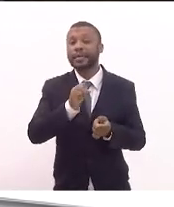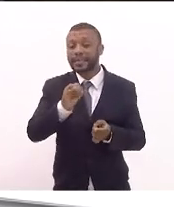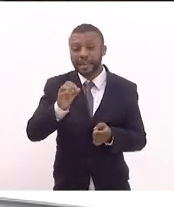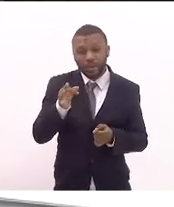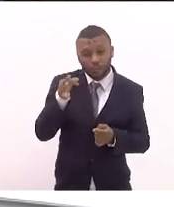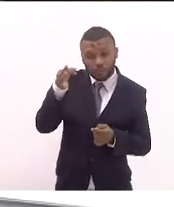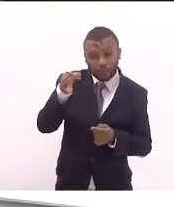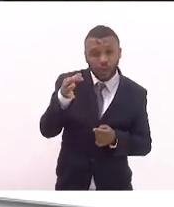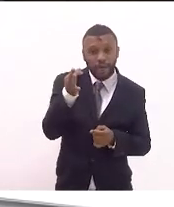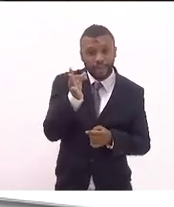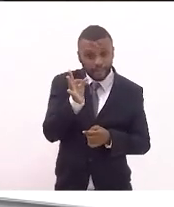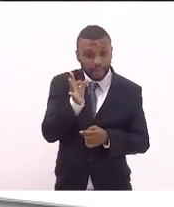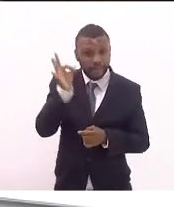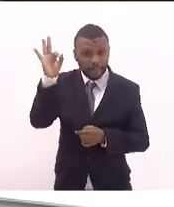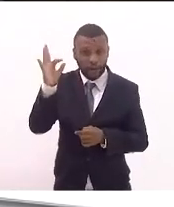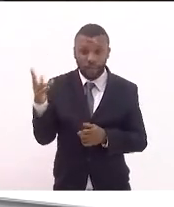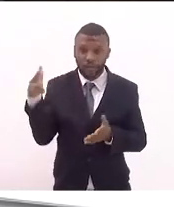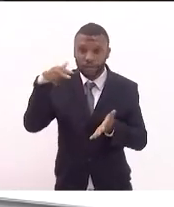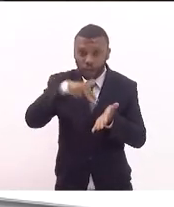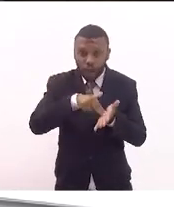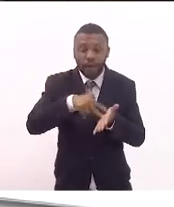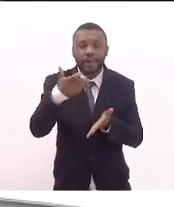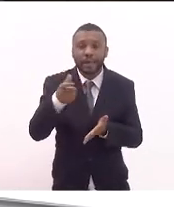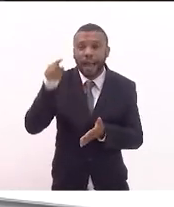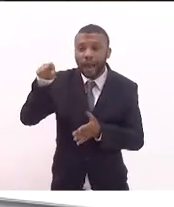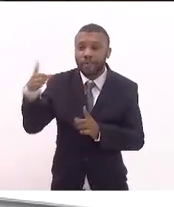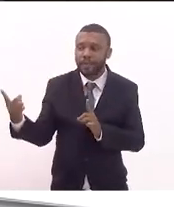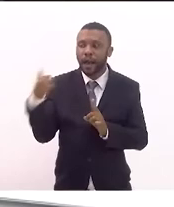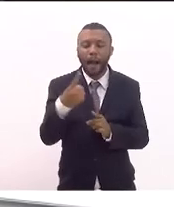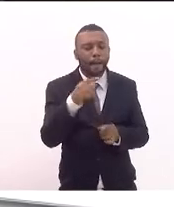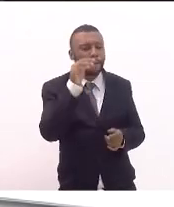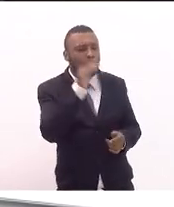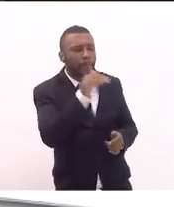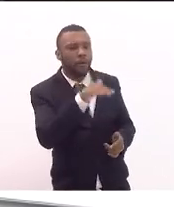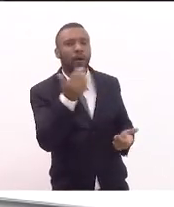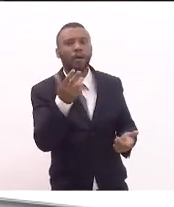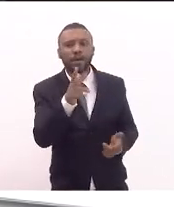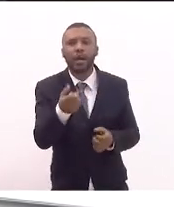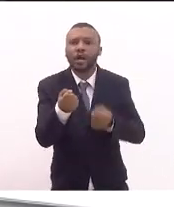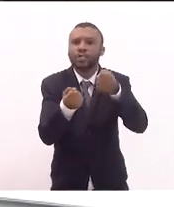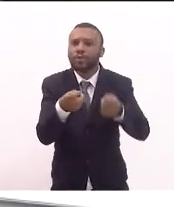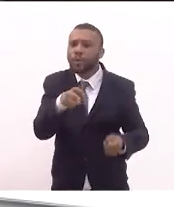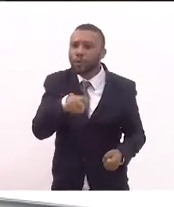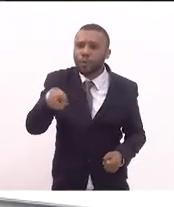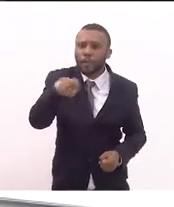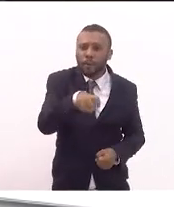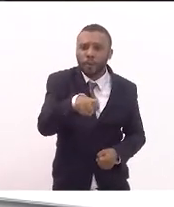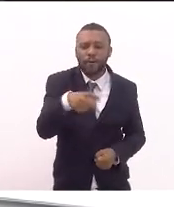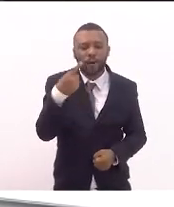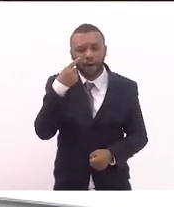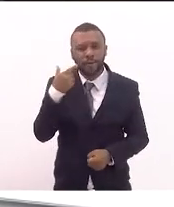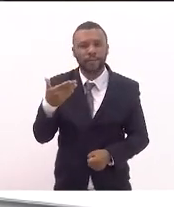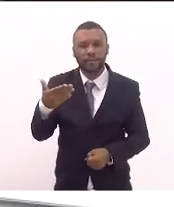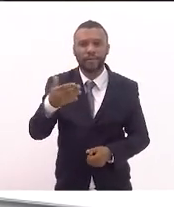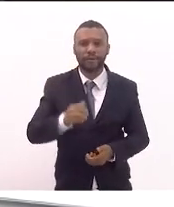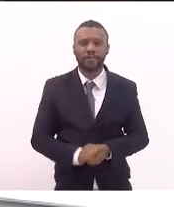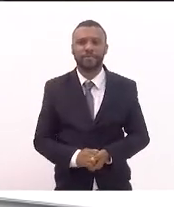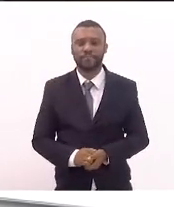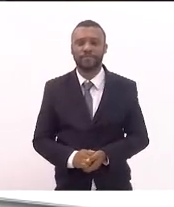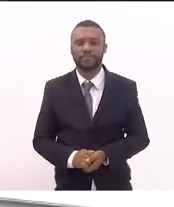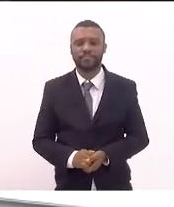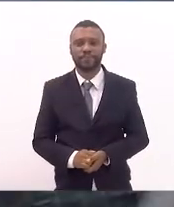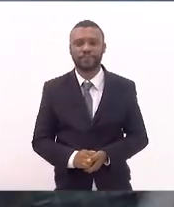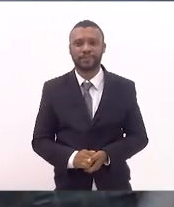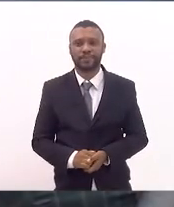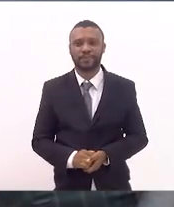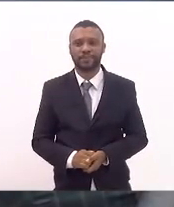fosse na minha porta, eu queria que ela fosse lá me acordar. E já ia chegar de viatura. Aí. Aí a federal chegando lá em casa.